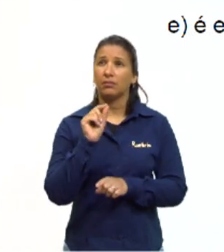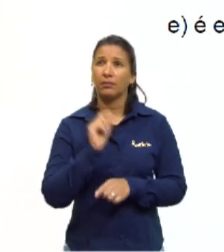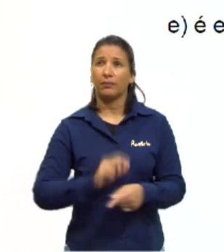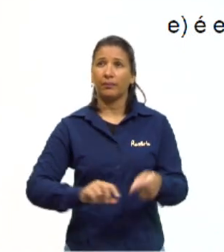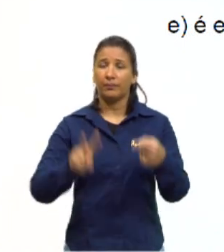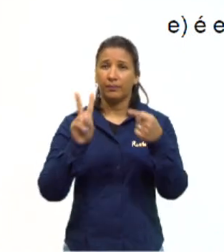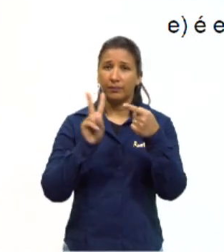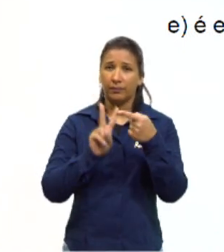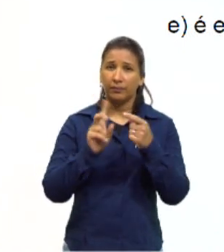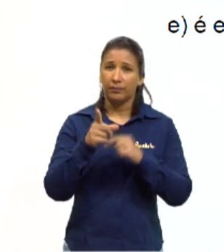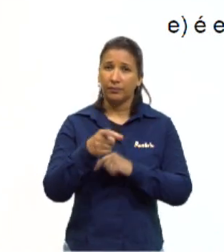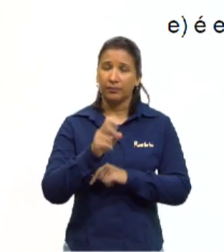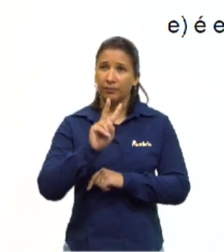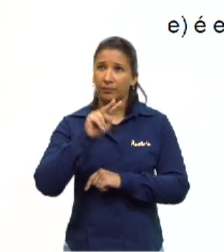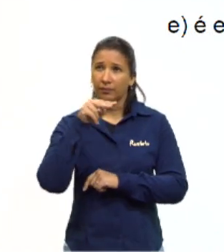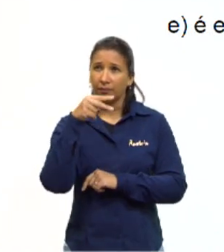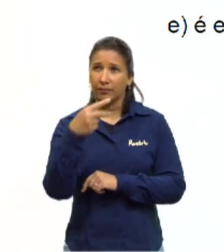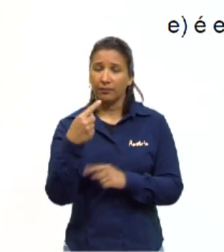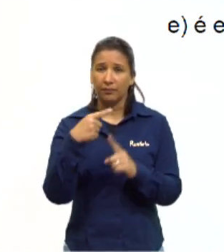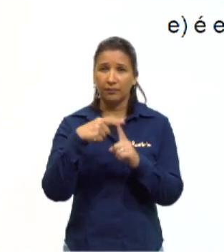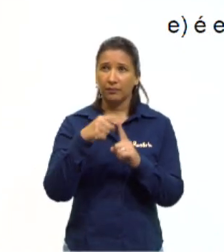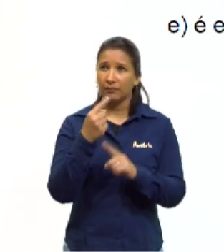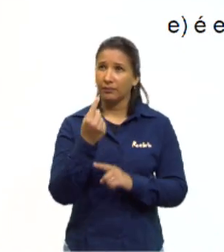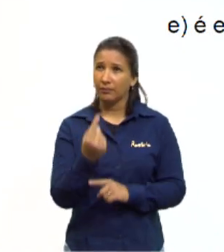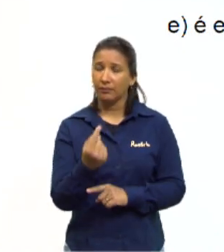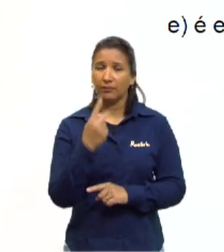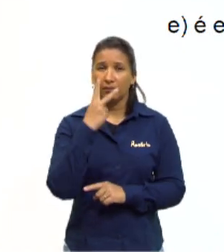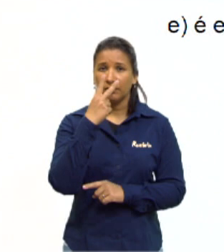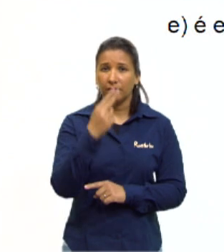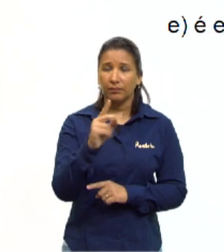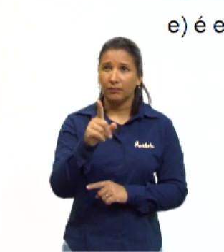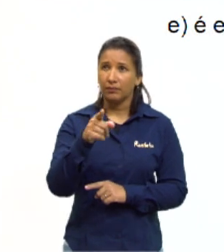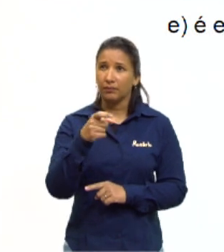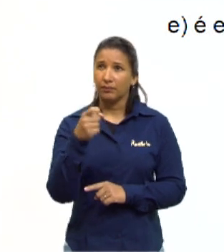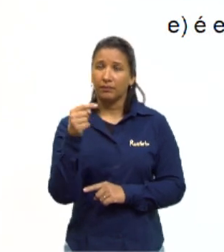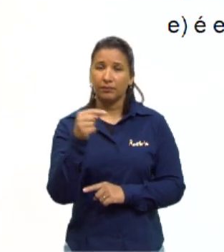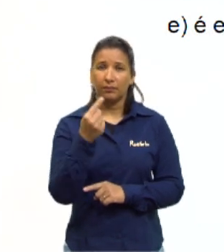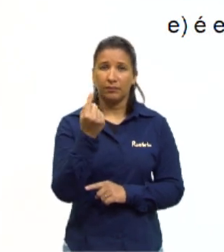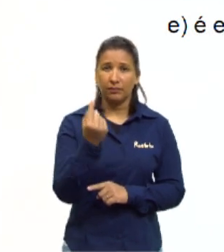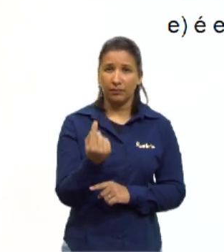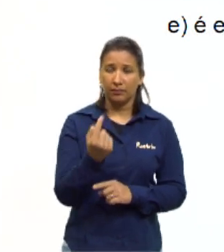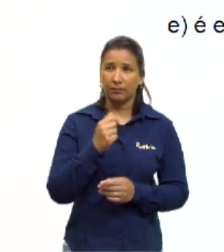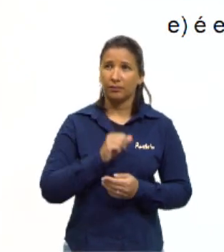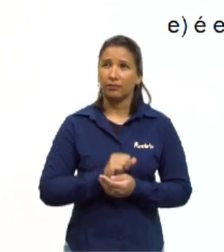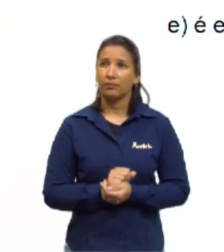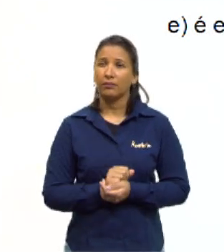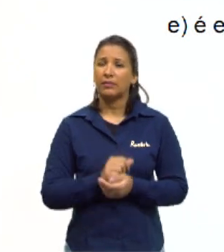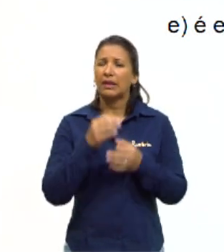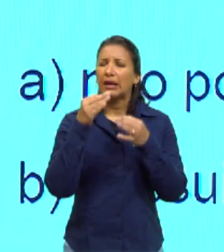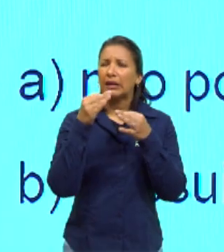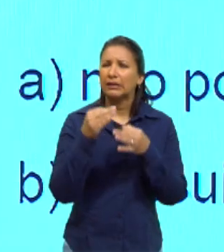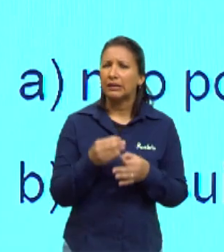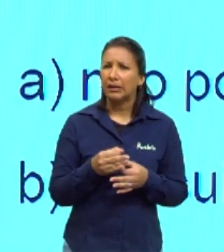raiz quadrada de x ao quadrado mais 1 igual a x menos 1. É correto afirmar o